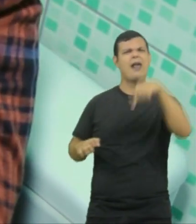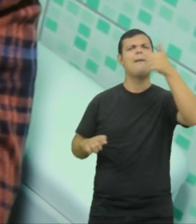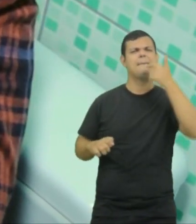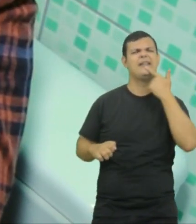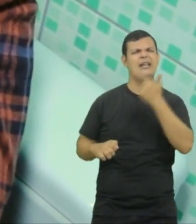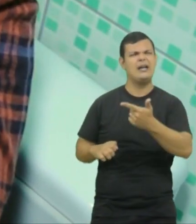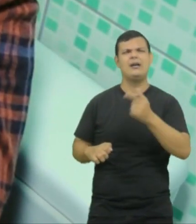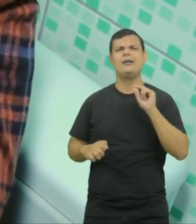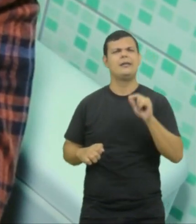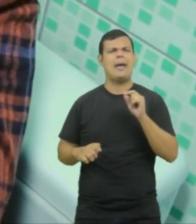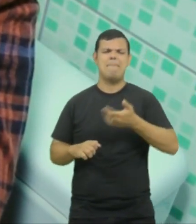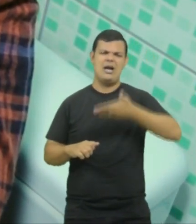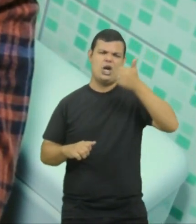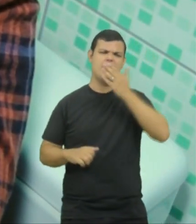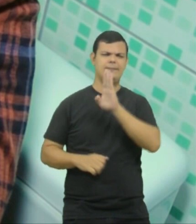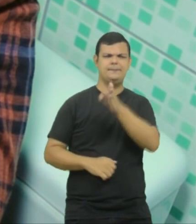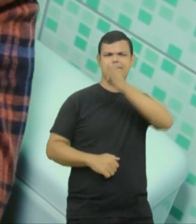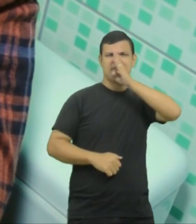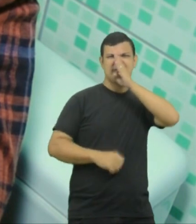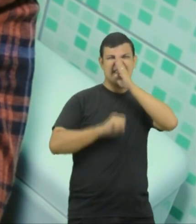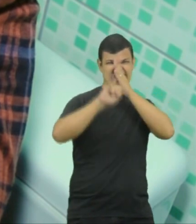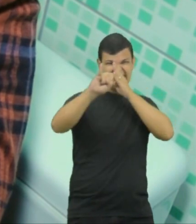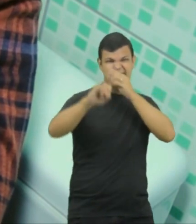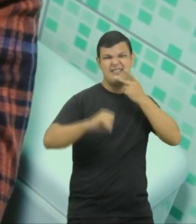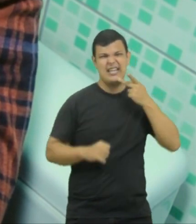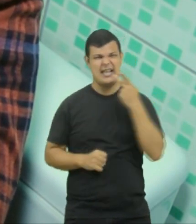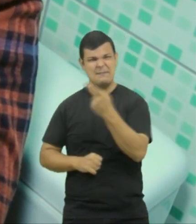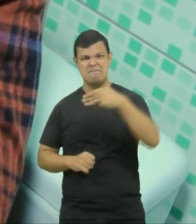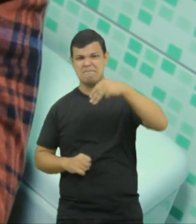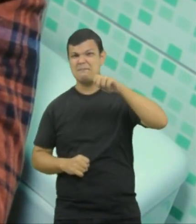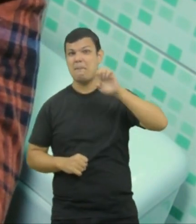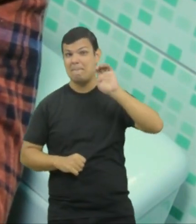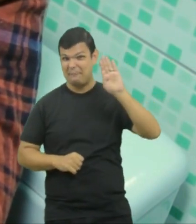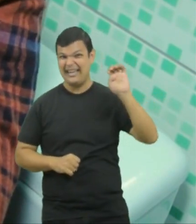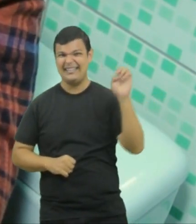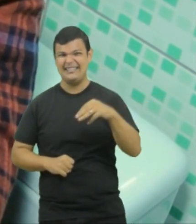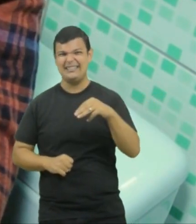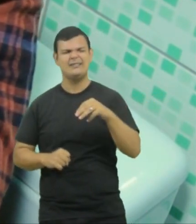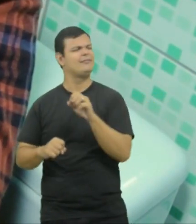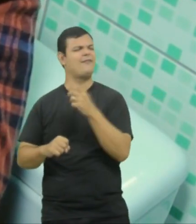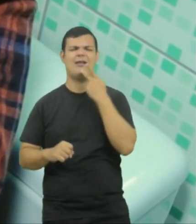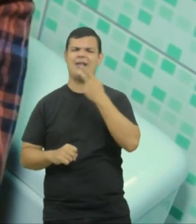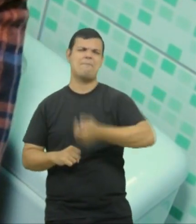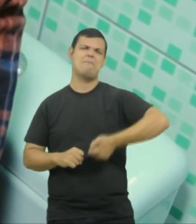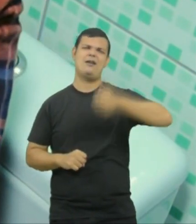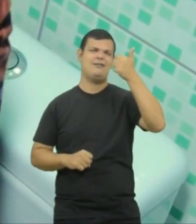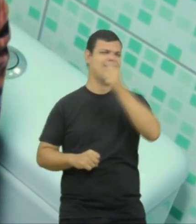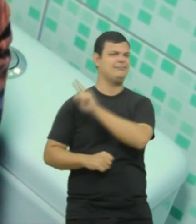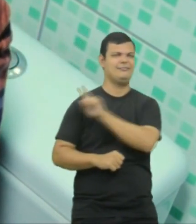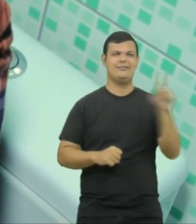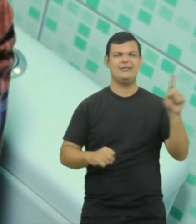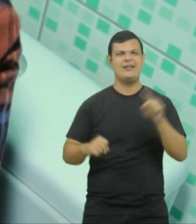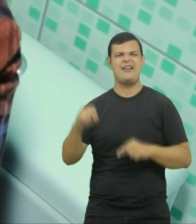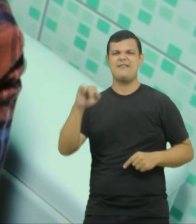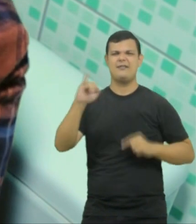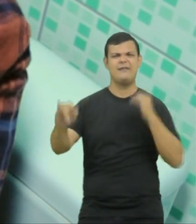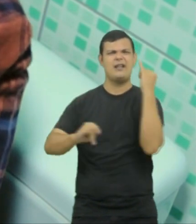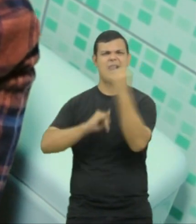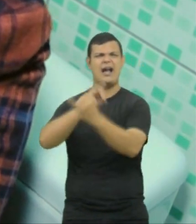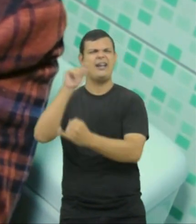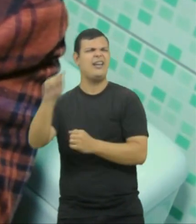pra quem merece, mas o teu retrato tá mal falado. Eu vou cavando covas, eu vou